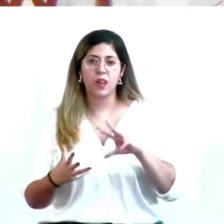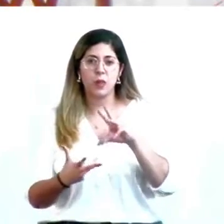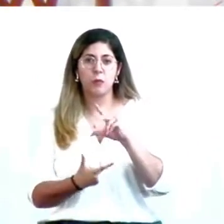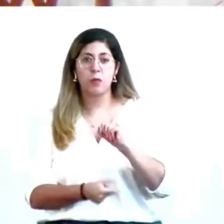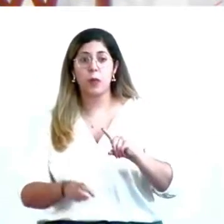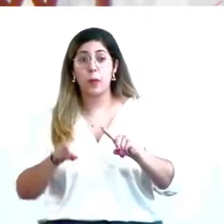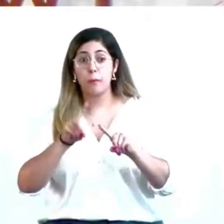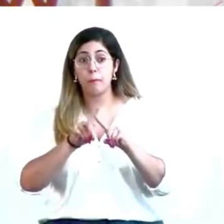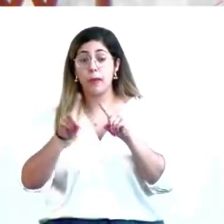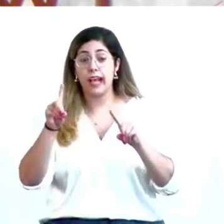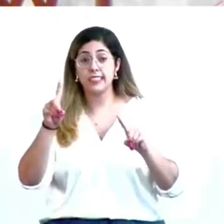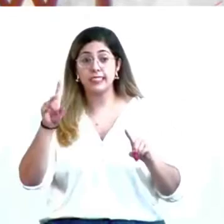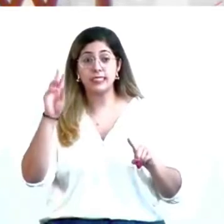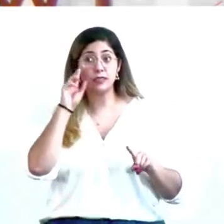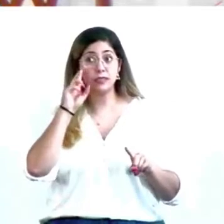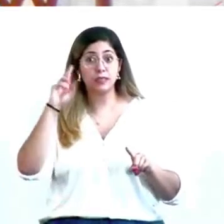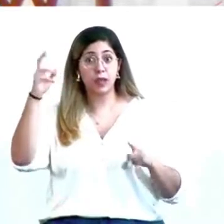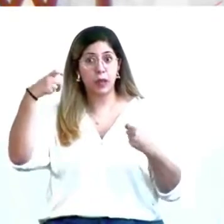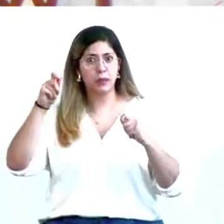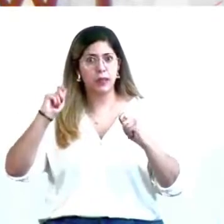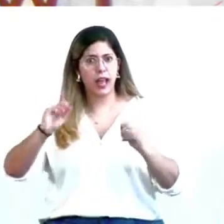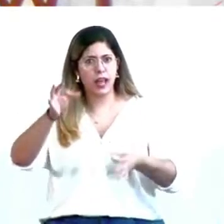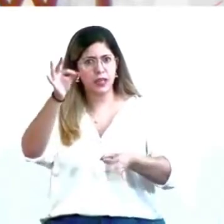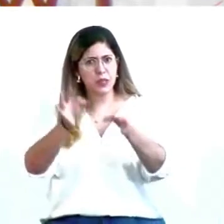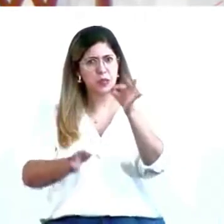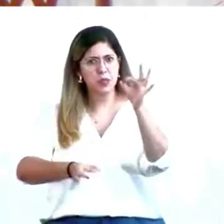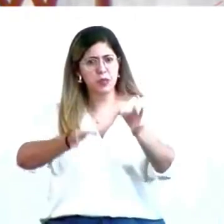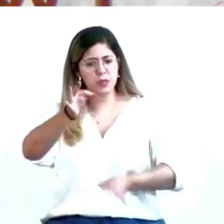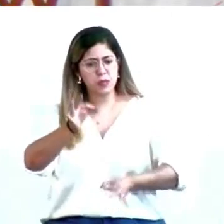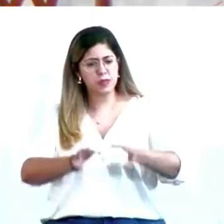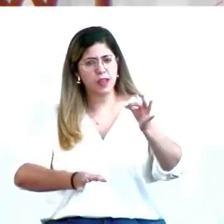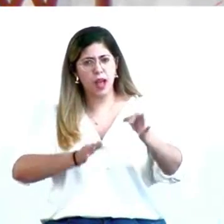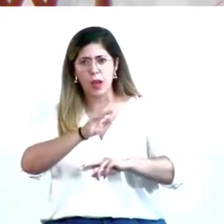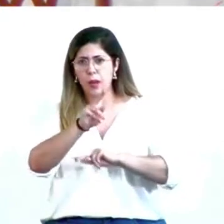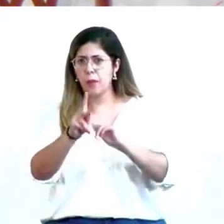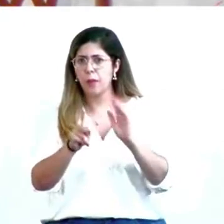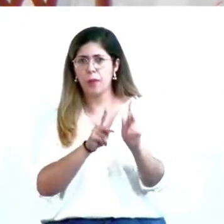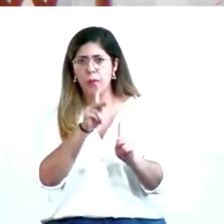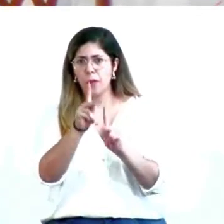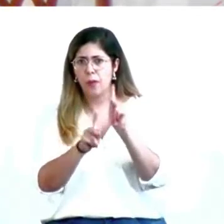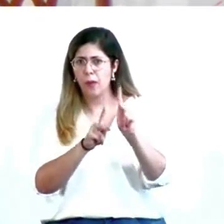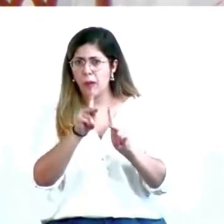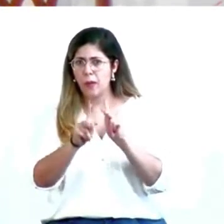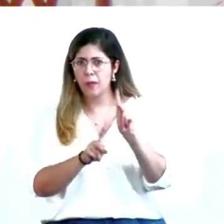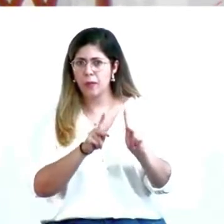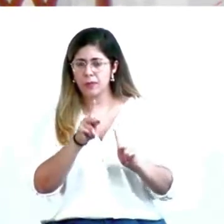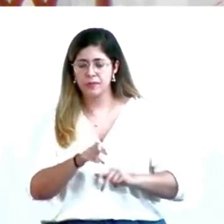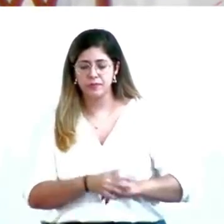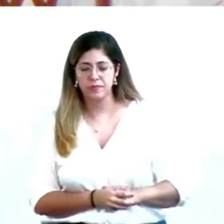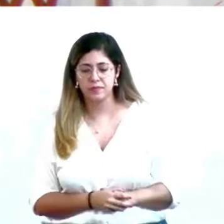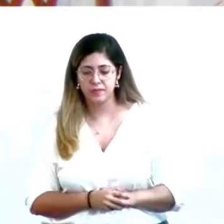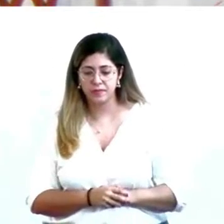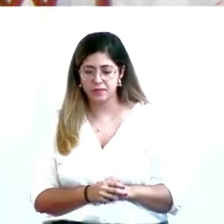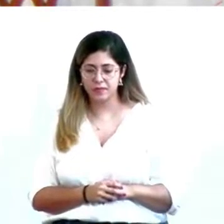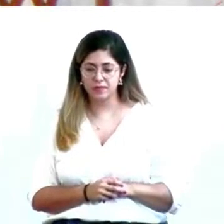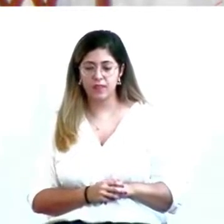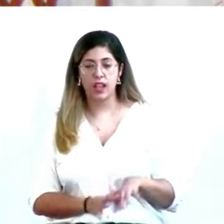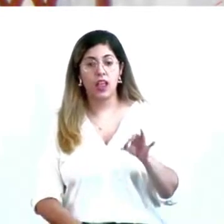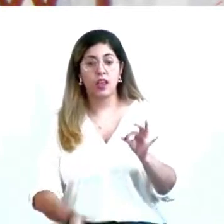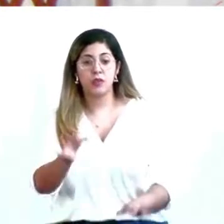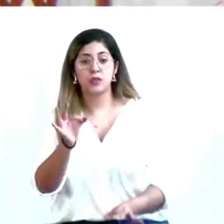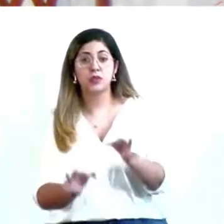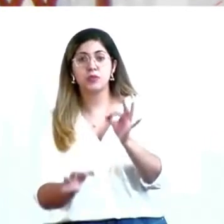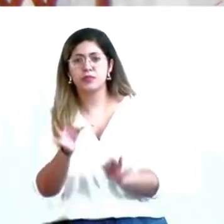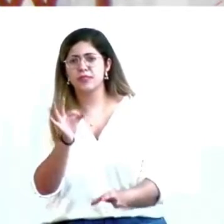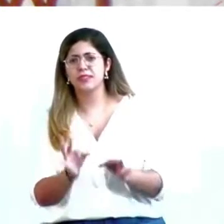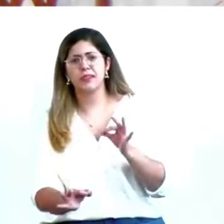derrama juízo sobre eles. Então no verso 5 ele diz que o juízo é aqueles que já não são de